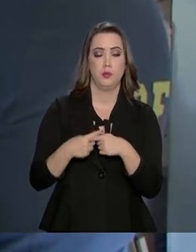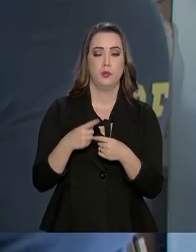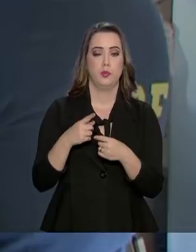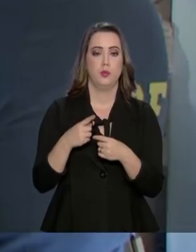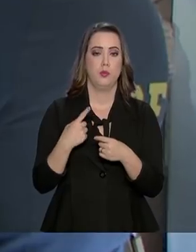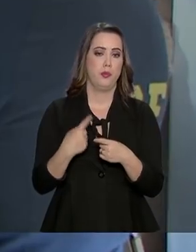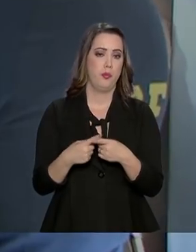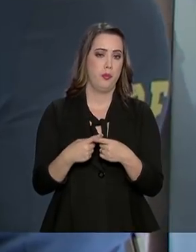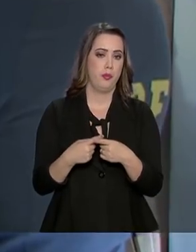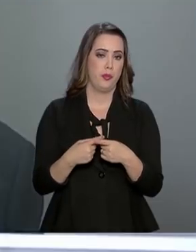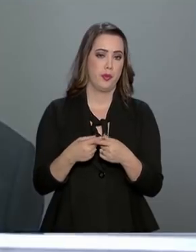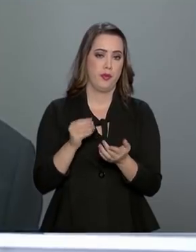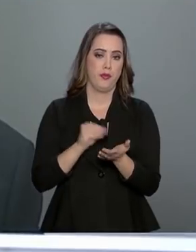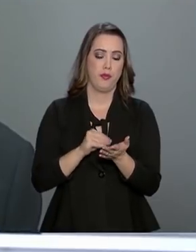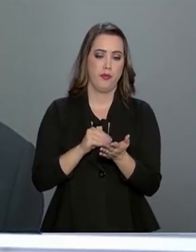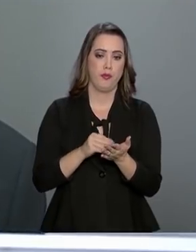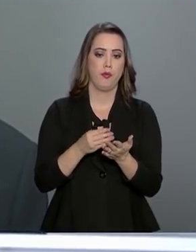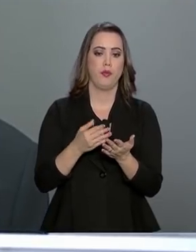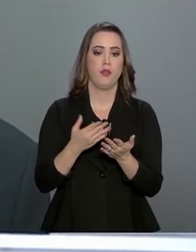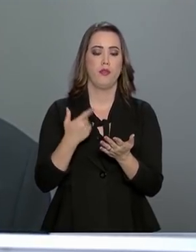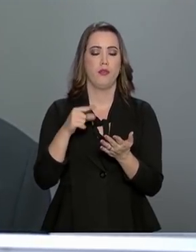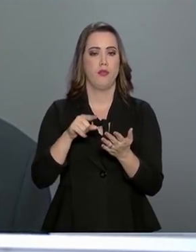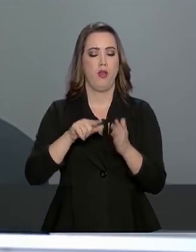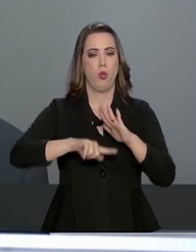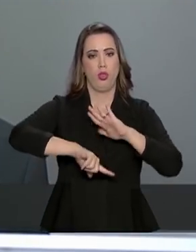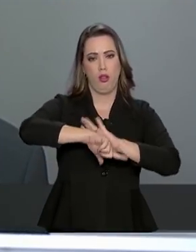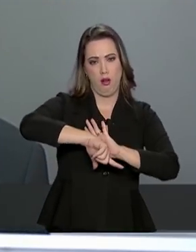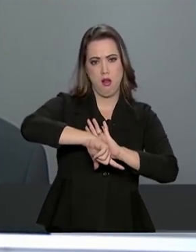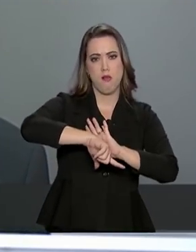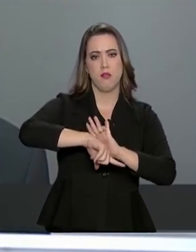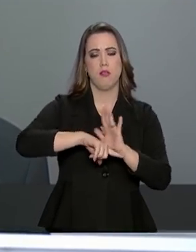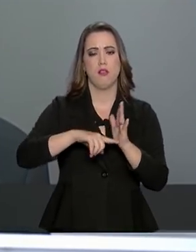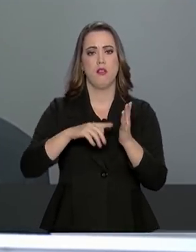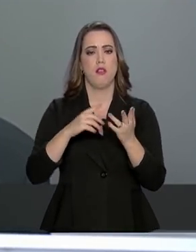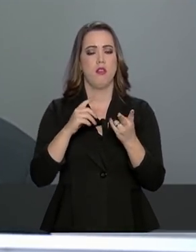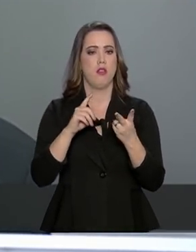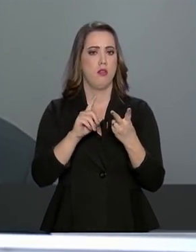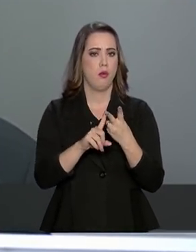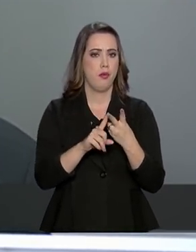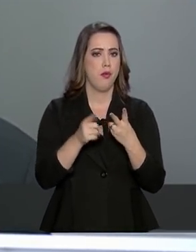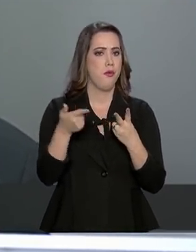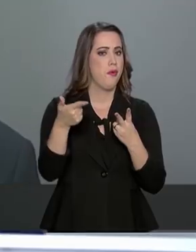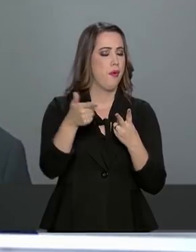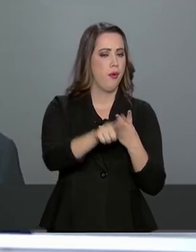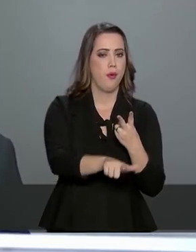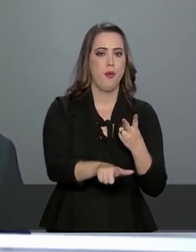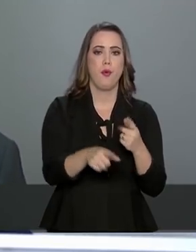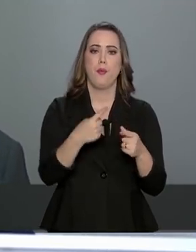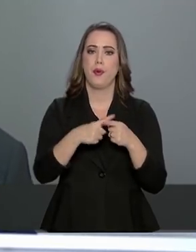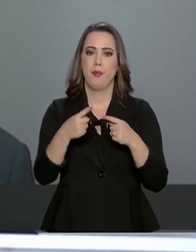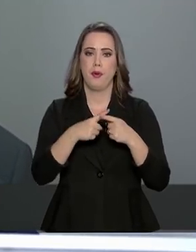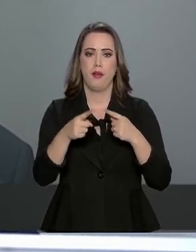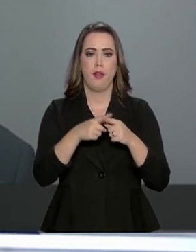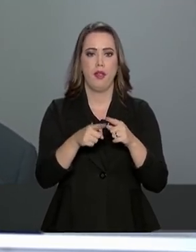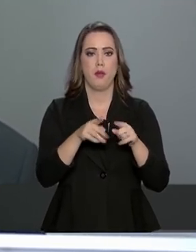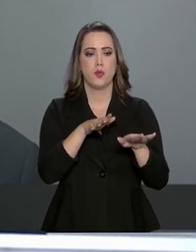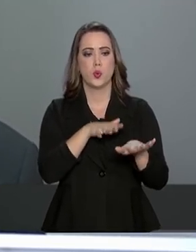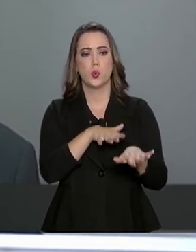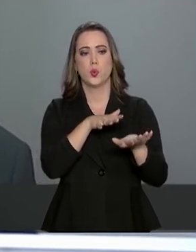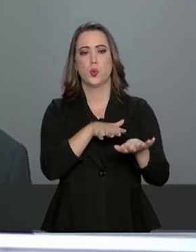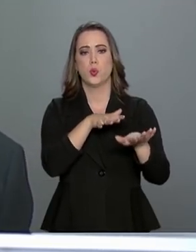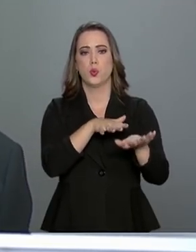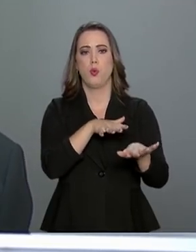de algum ilícito ou sejam incidentes decorrentes de algum acidente de tráfico